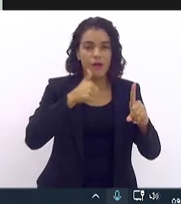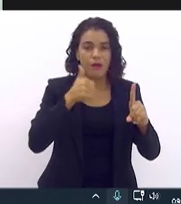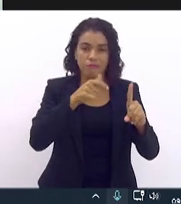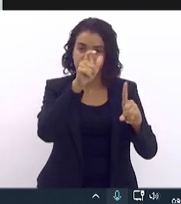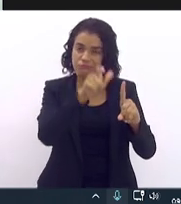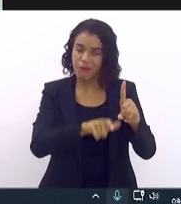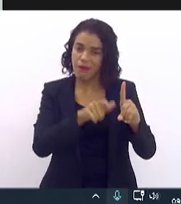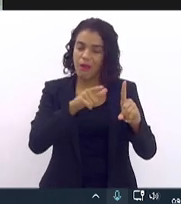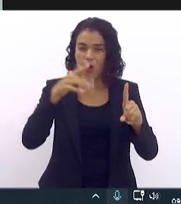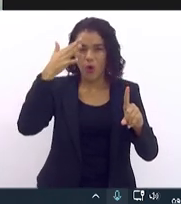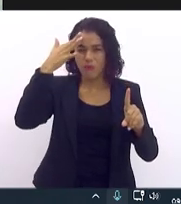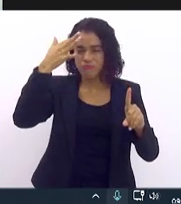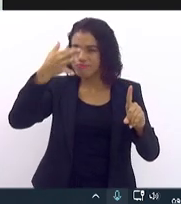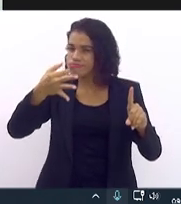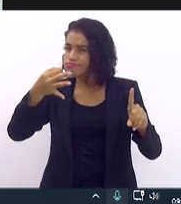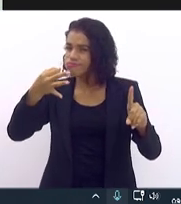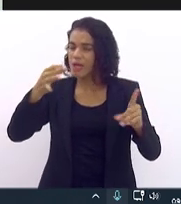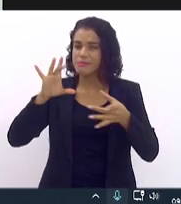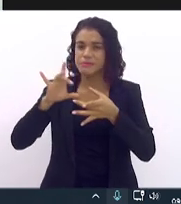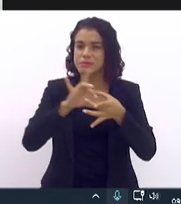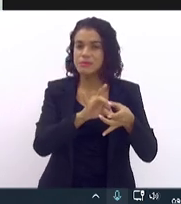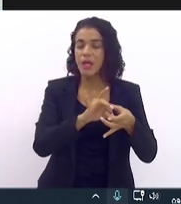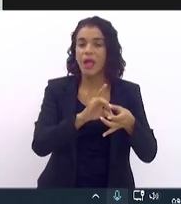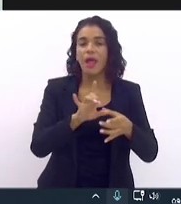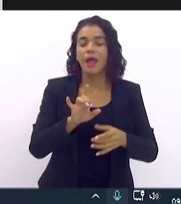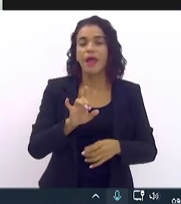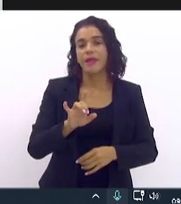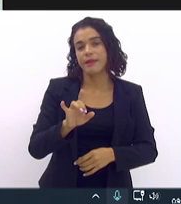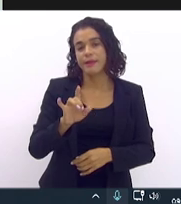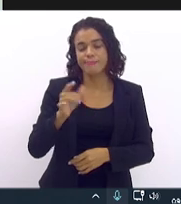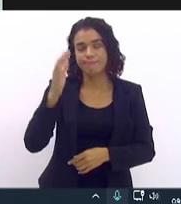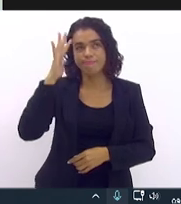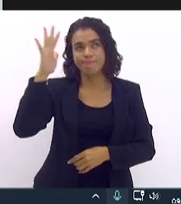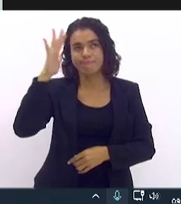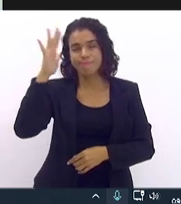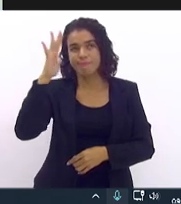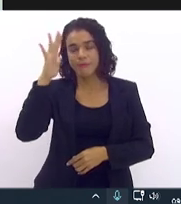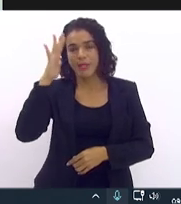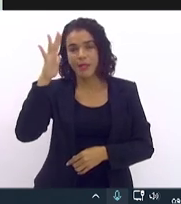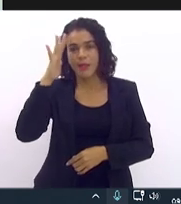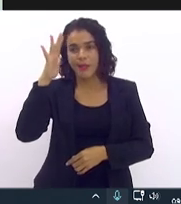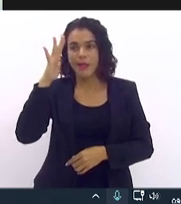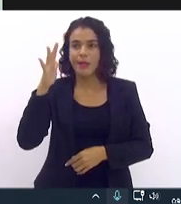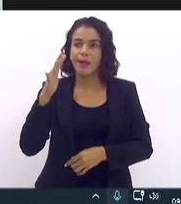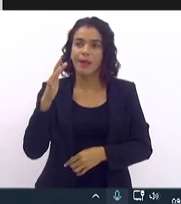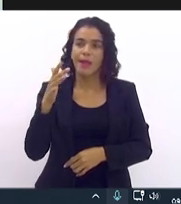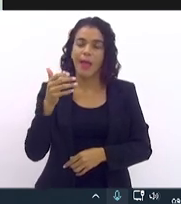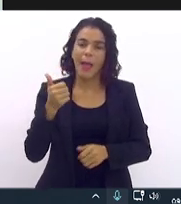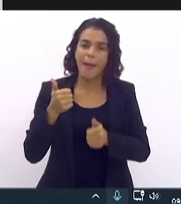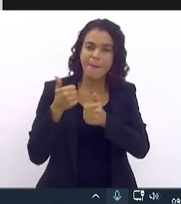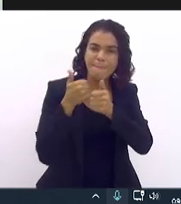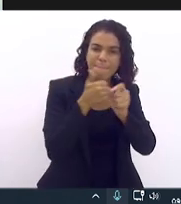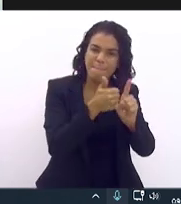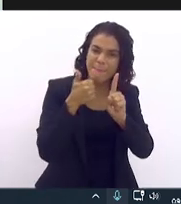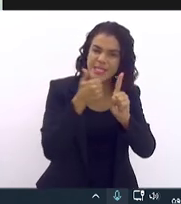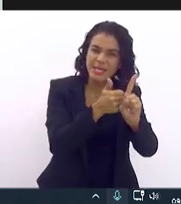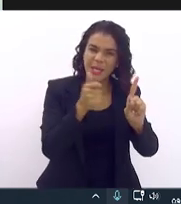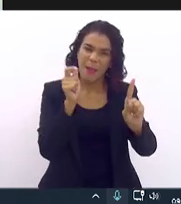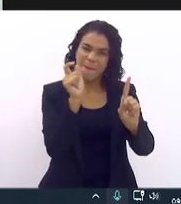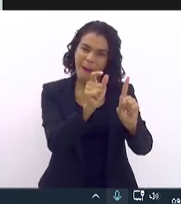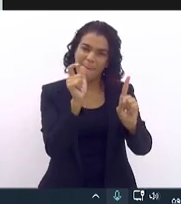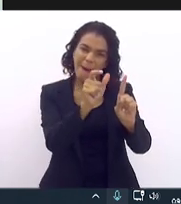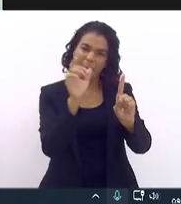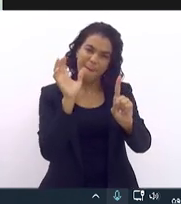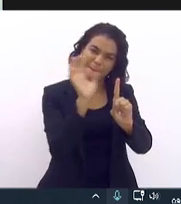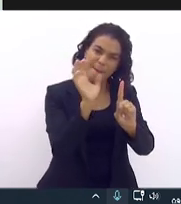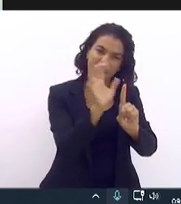que o senso comum, de fato, tá, é que vem à cabeça que a perseguição, né? Perseguição, ameaça, esse tipo de